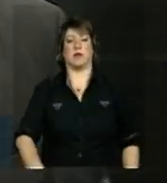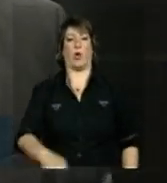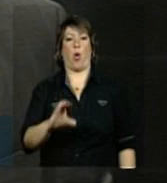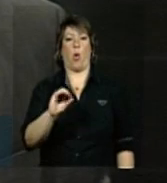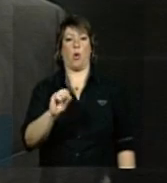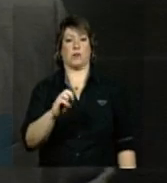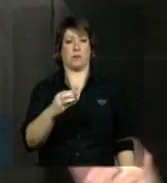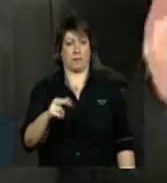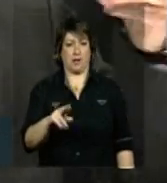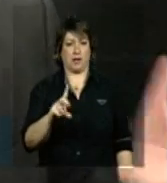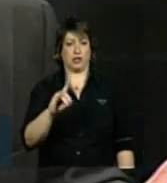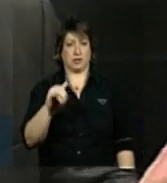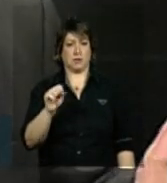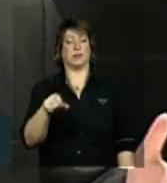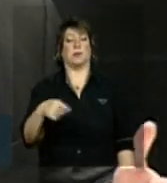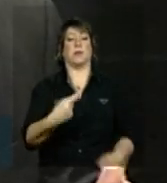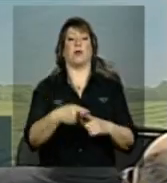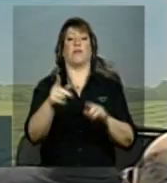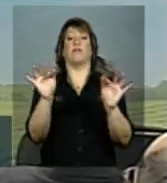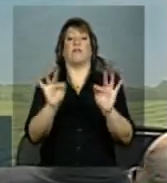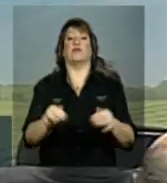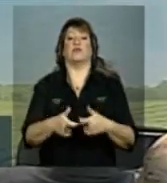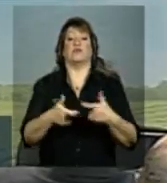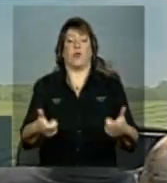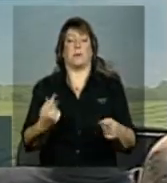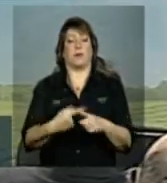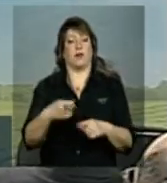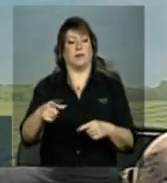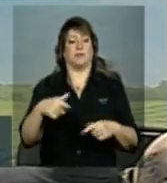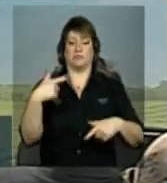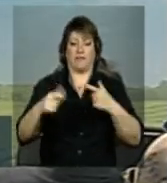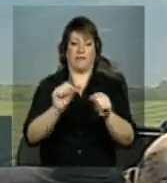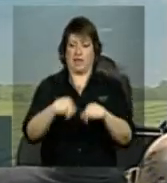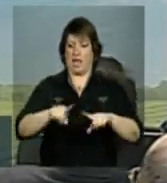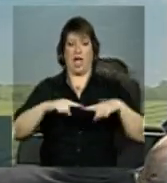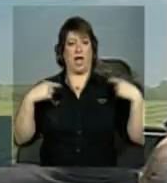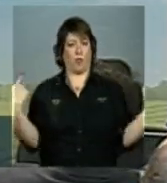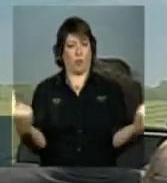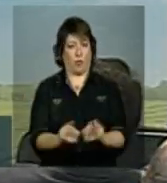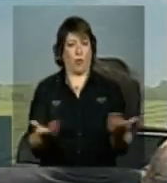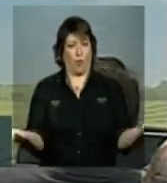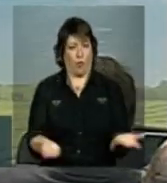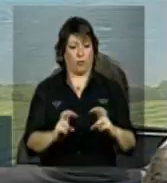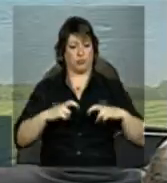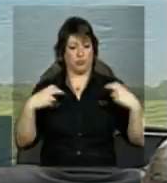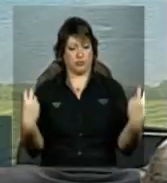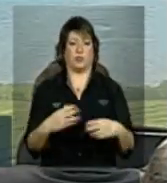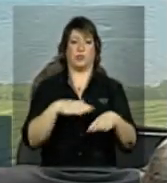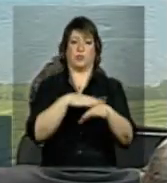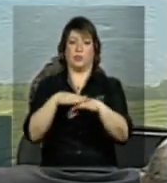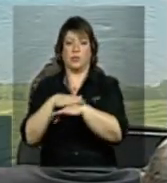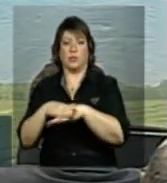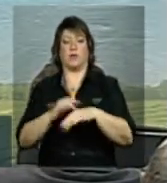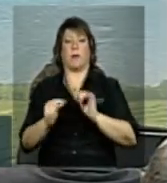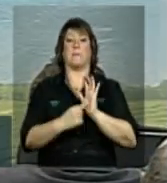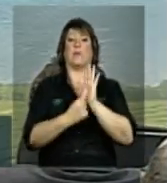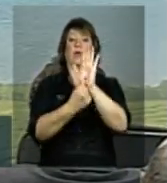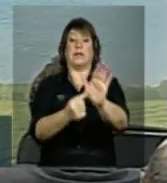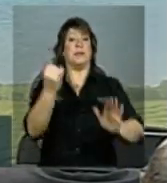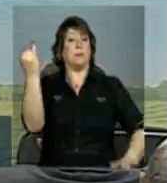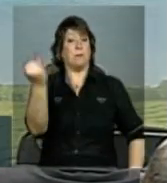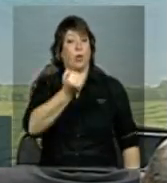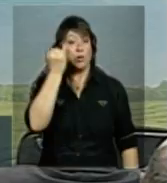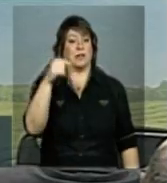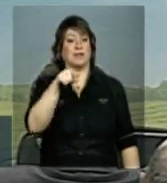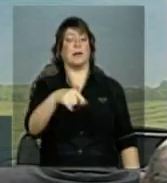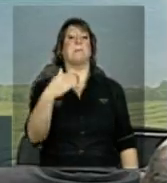pela felicidade em conduzir esse ato, em produzir esse ato, em mostrar a importância desse